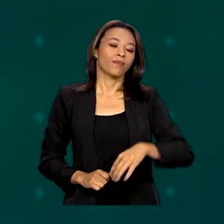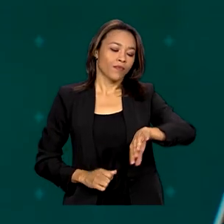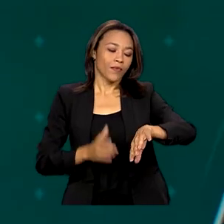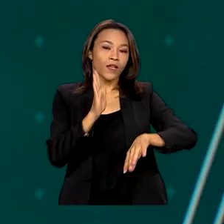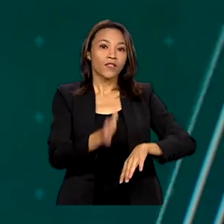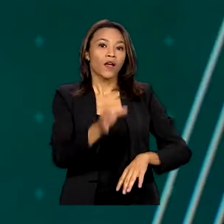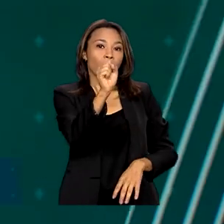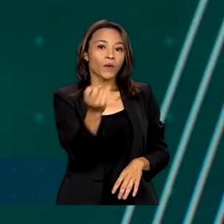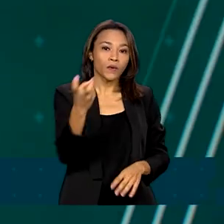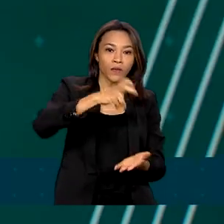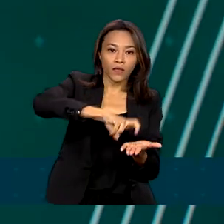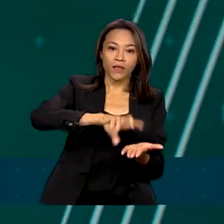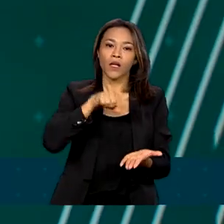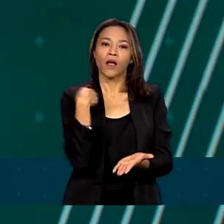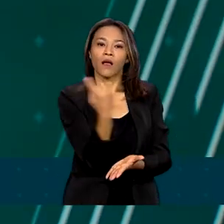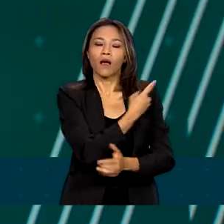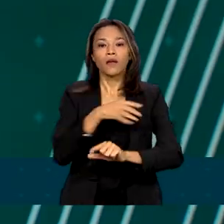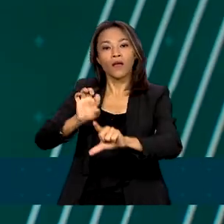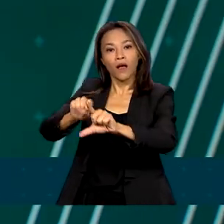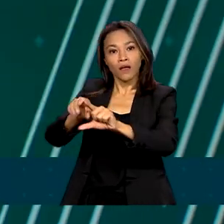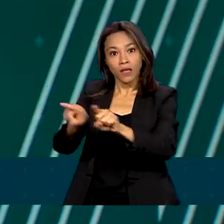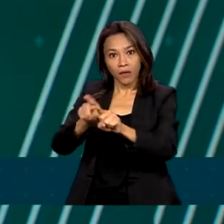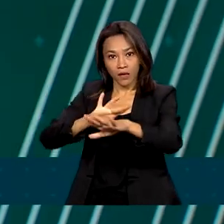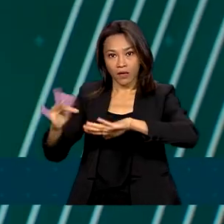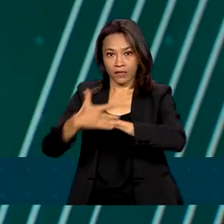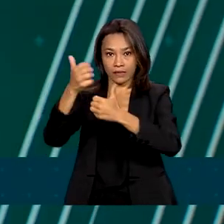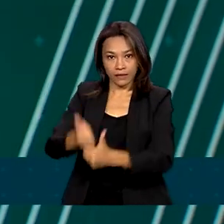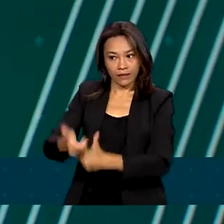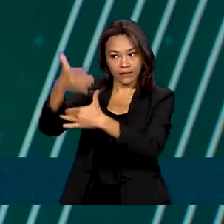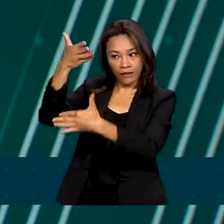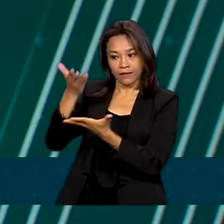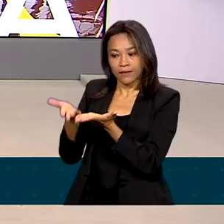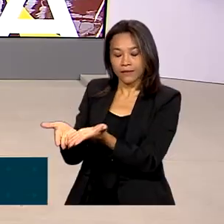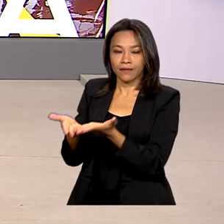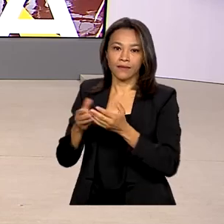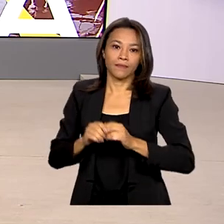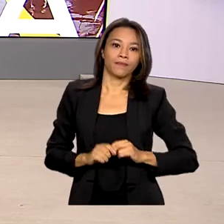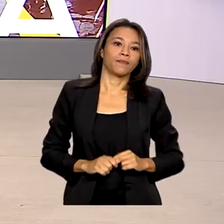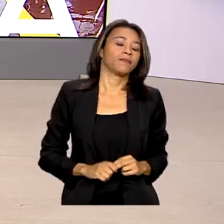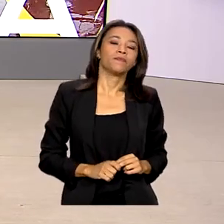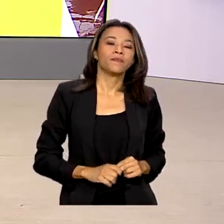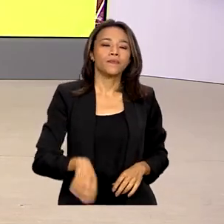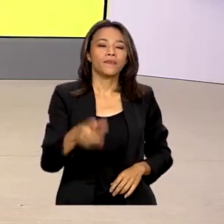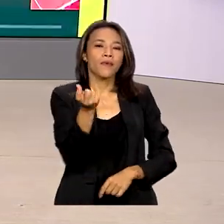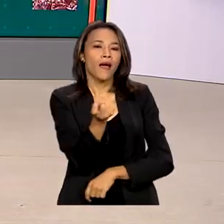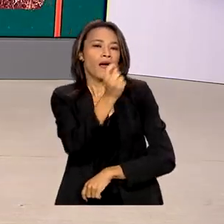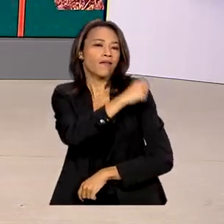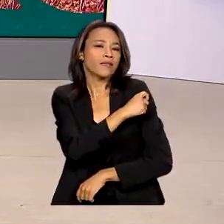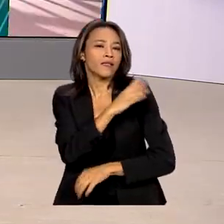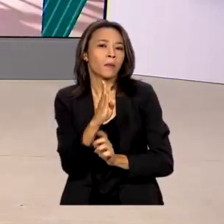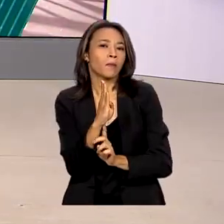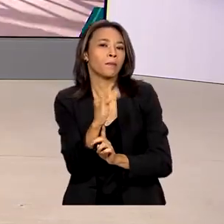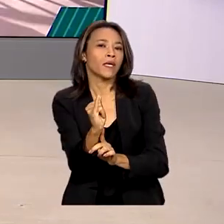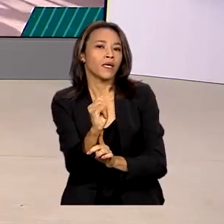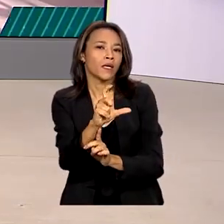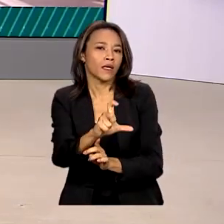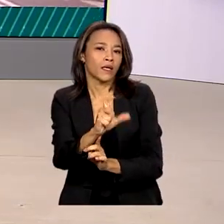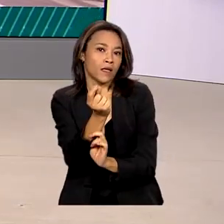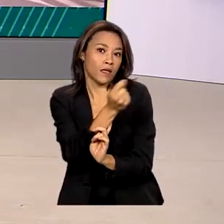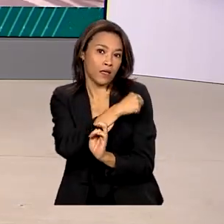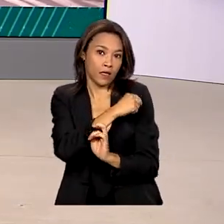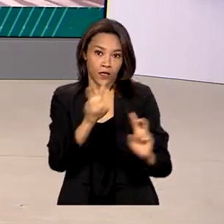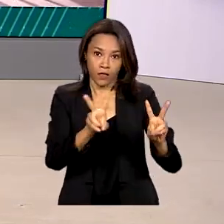8 horas da manhã estamos ao vivo também pelas redes sociais a vacinação bivalente contra a